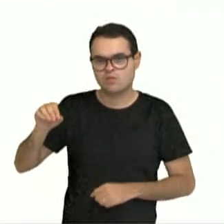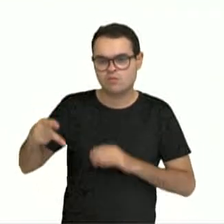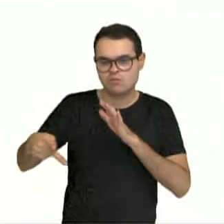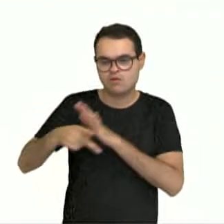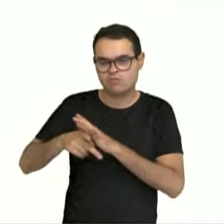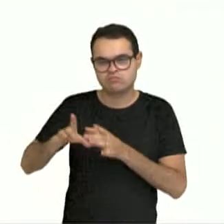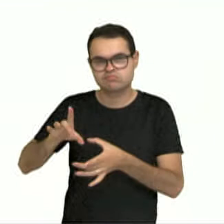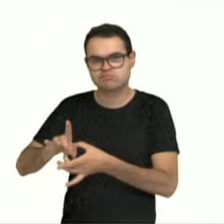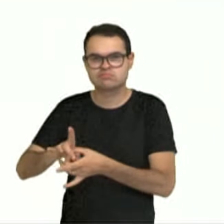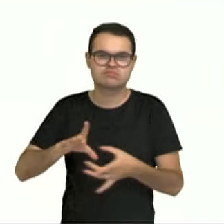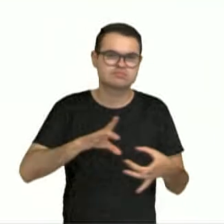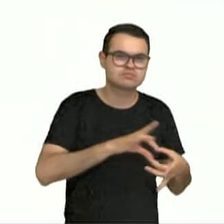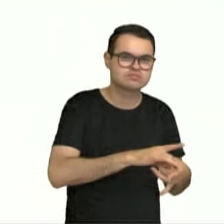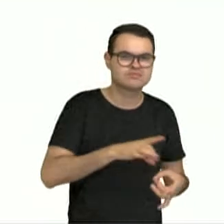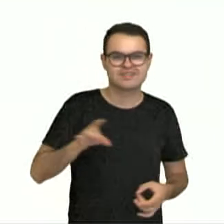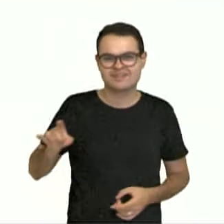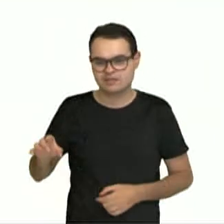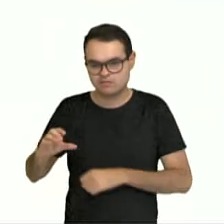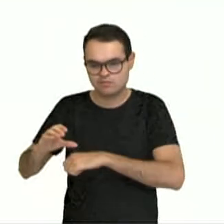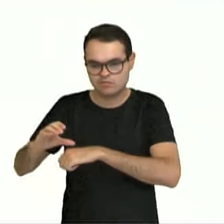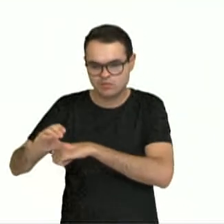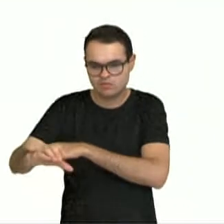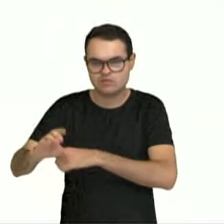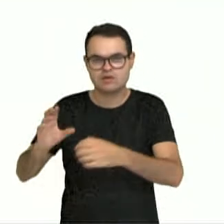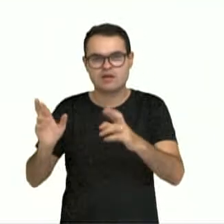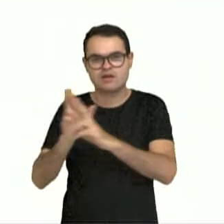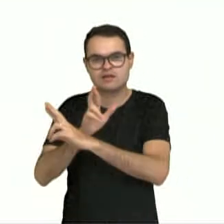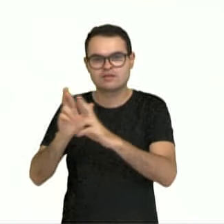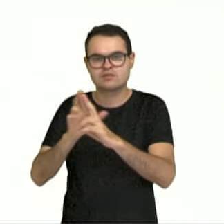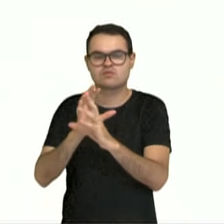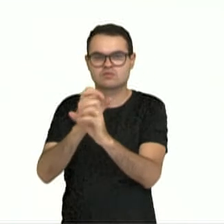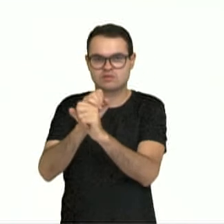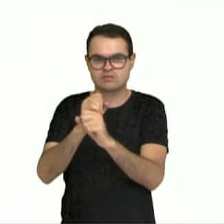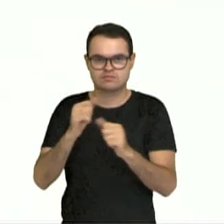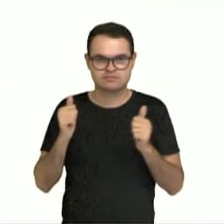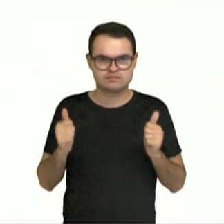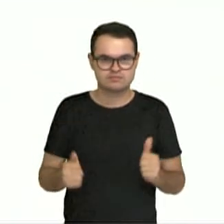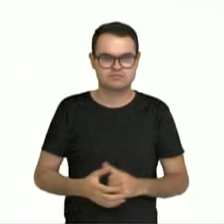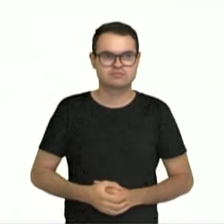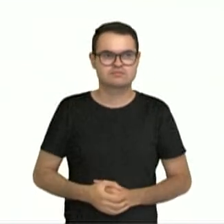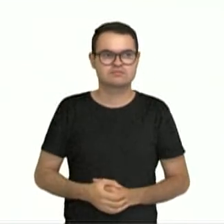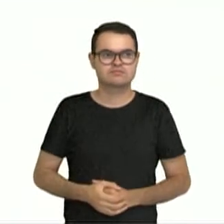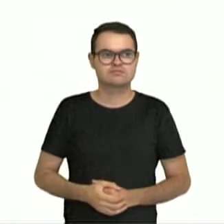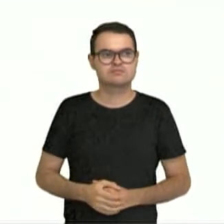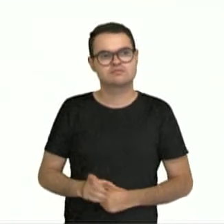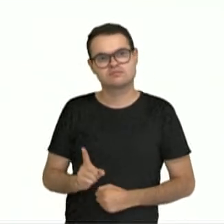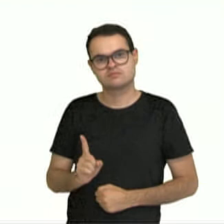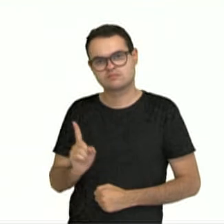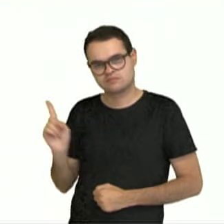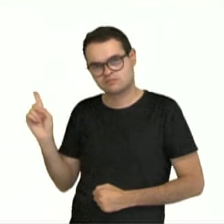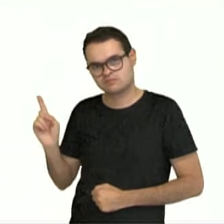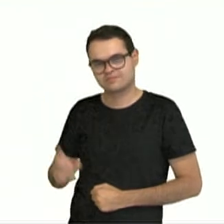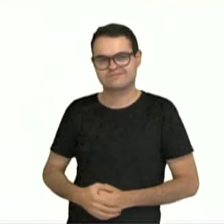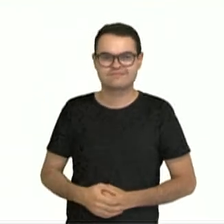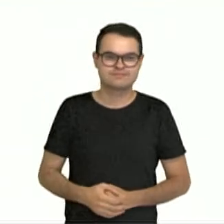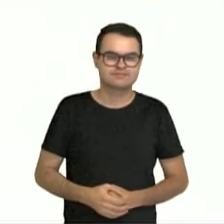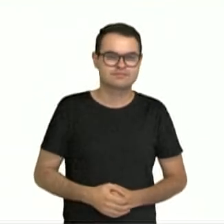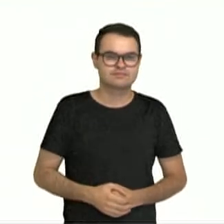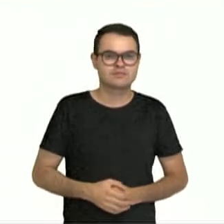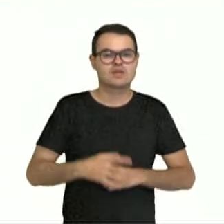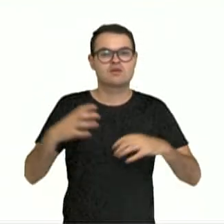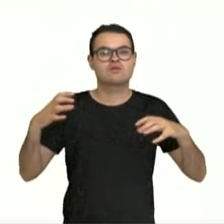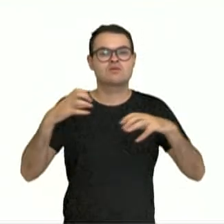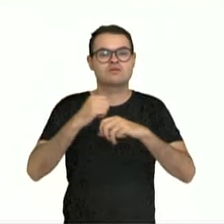total, ou seja, quanto que cada um investiu em relação ao total, certo? Então, o que eu vou fazer? Vou calcular